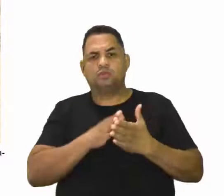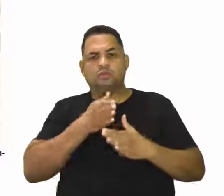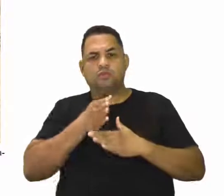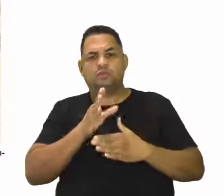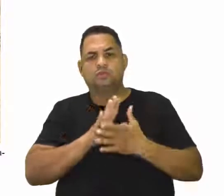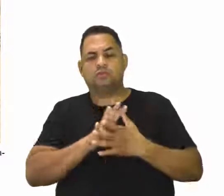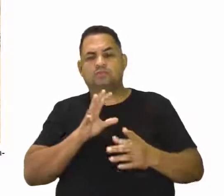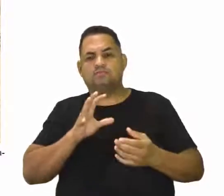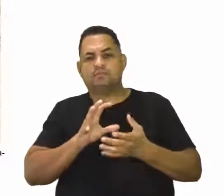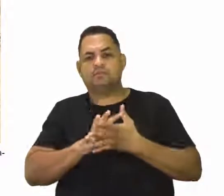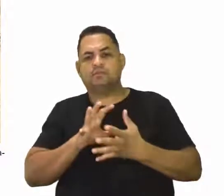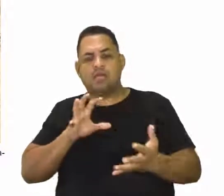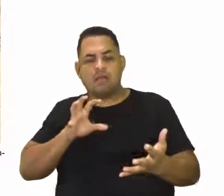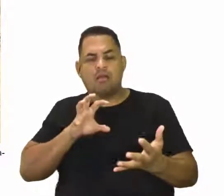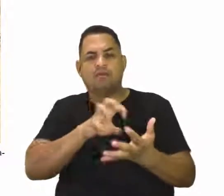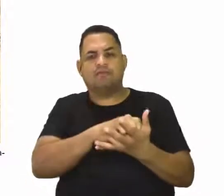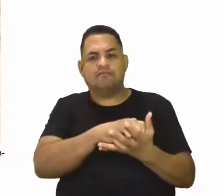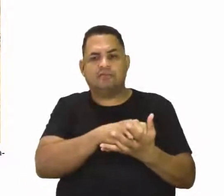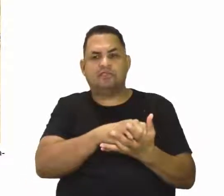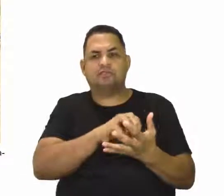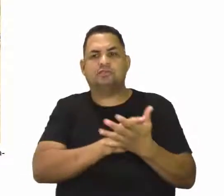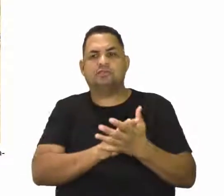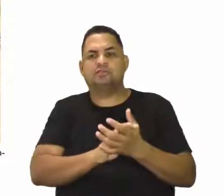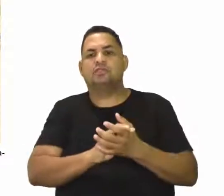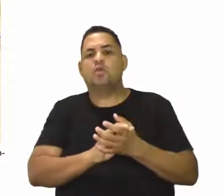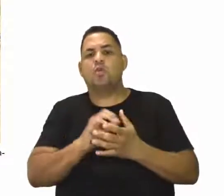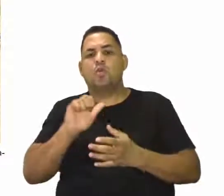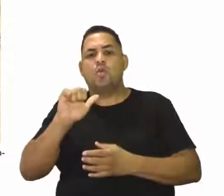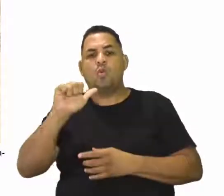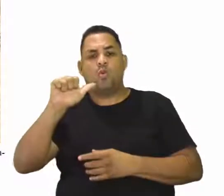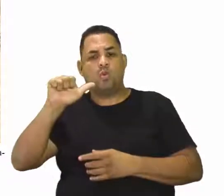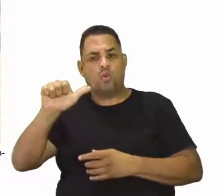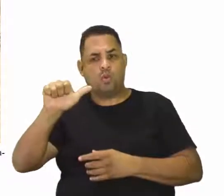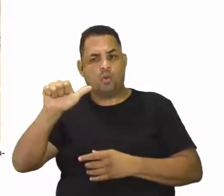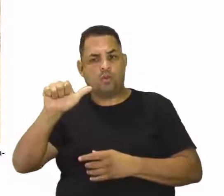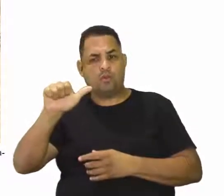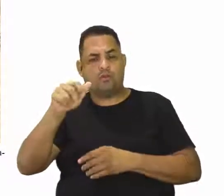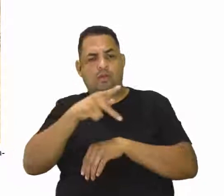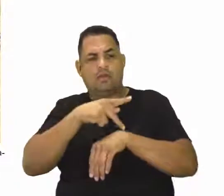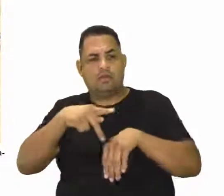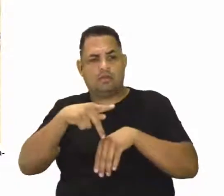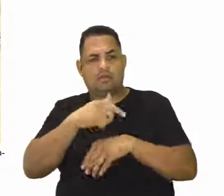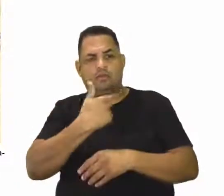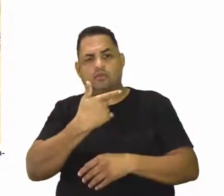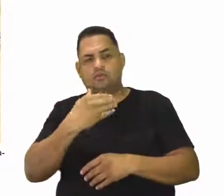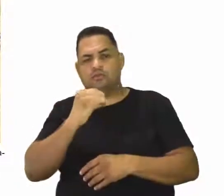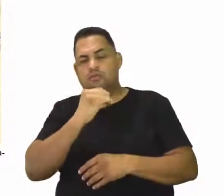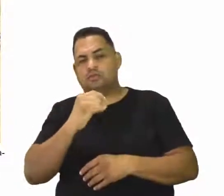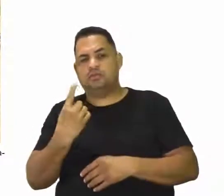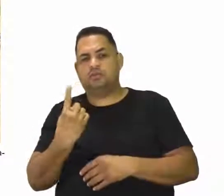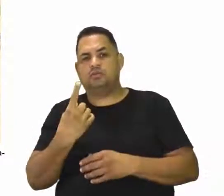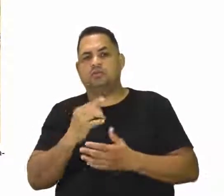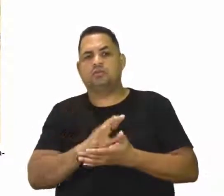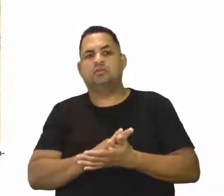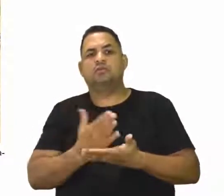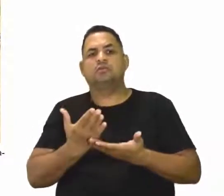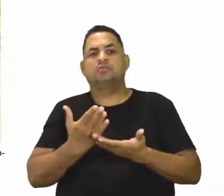direcionaram a invasão do Afeganistão isso já manda me em 21 2001